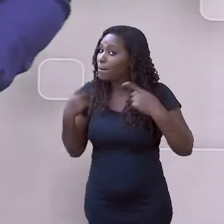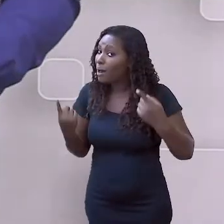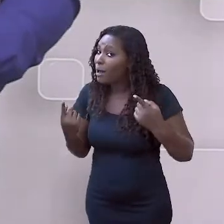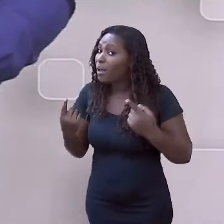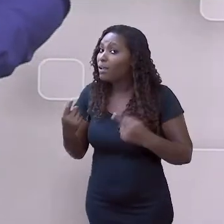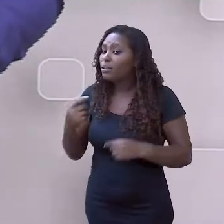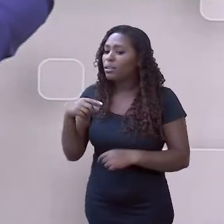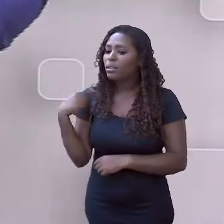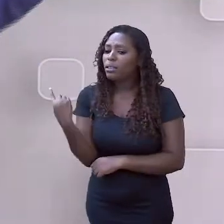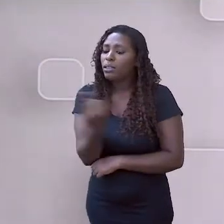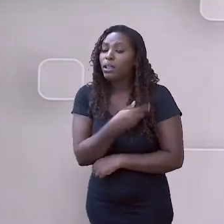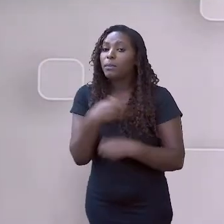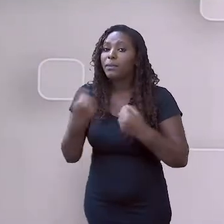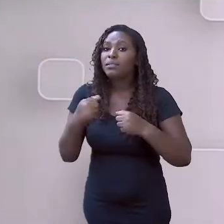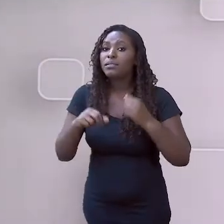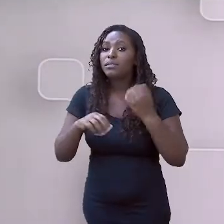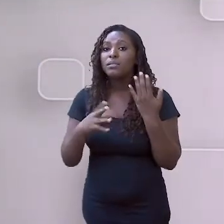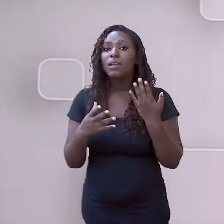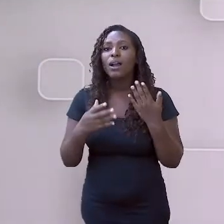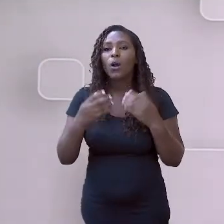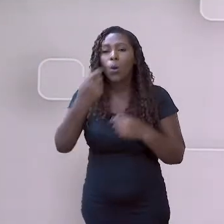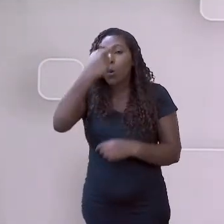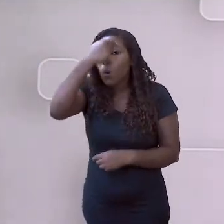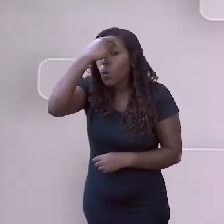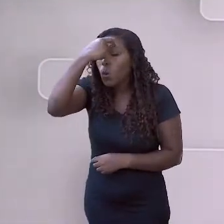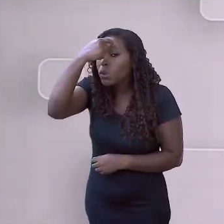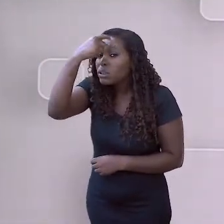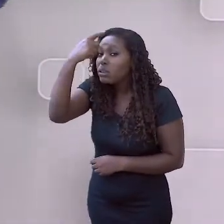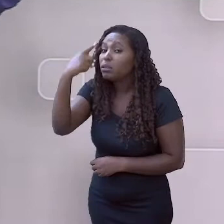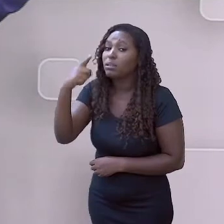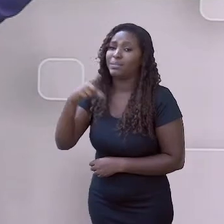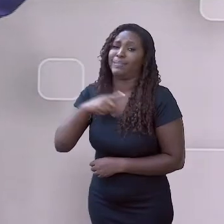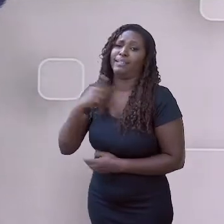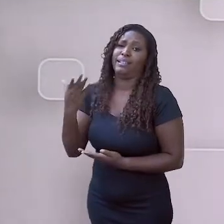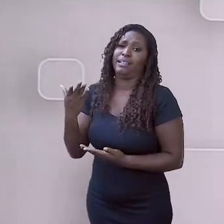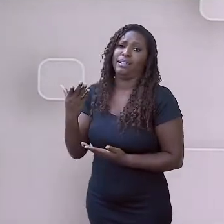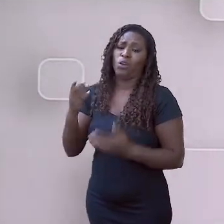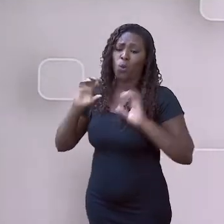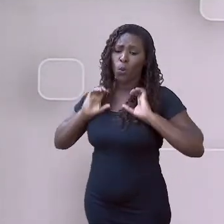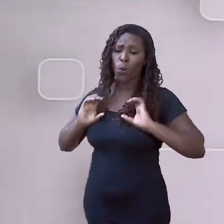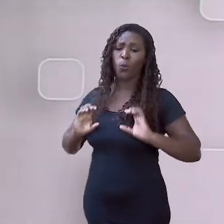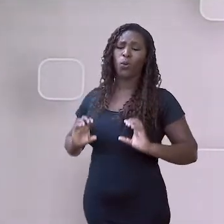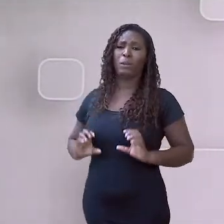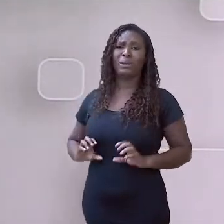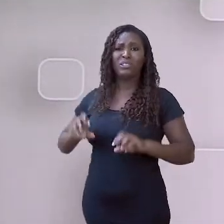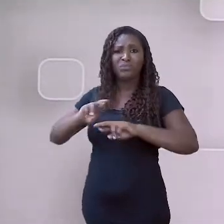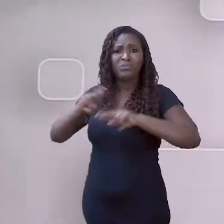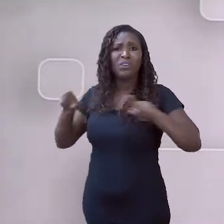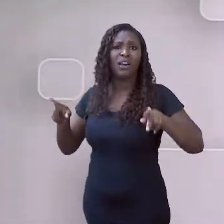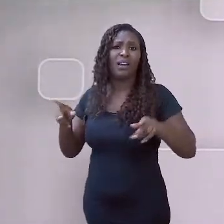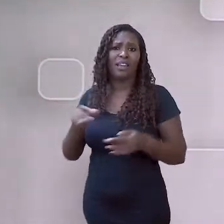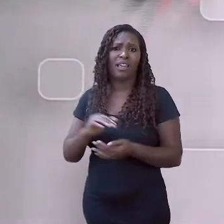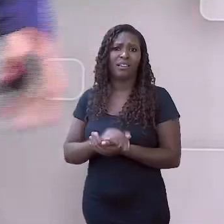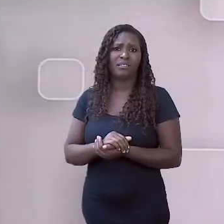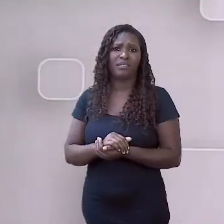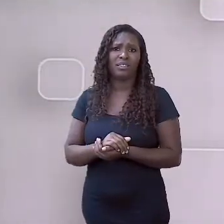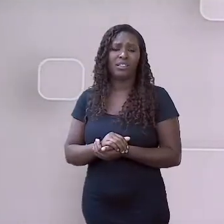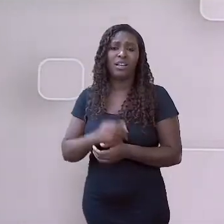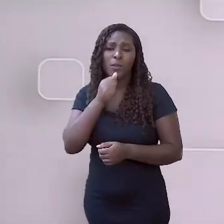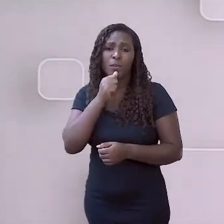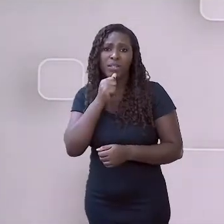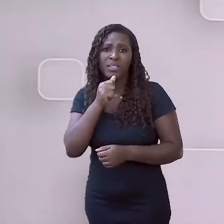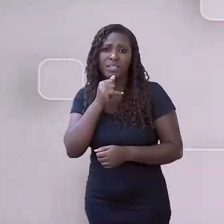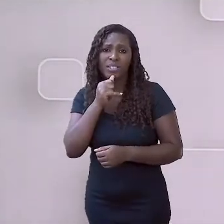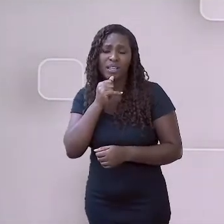Reciclar, fazer uma utilização correta, não deixar esses lixões